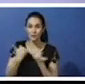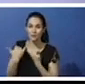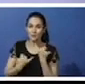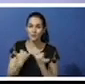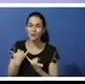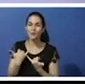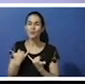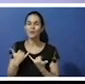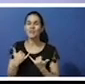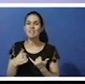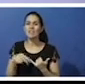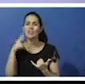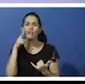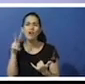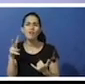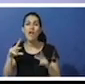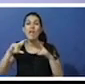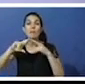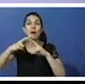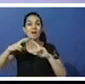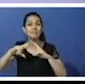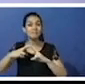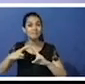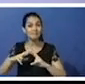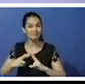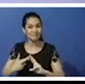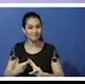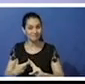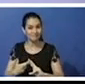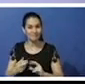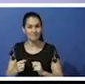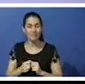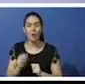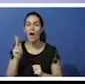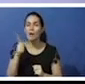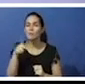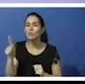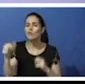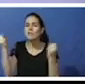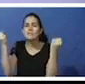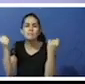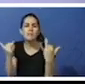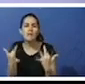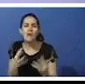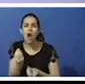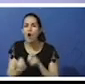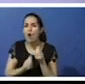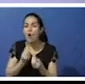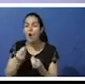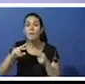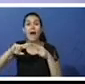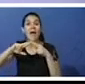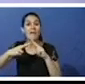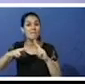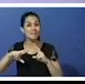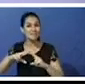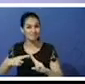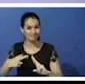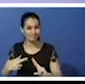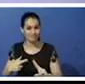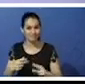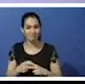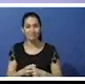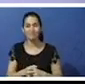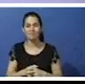levar em consideração as rimas, tá? A professora Catiane vai explicar todo esse jogo com vocês.